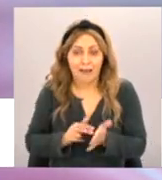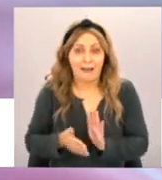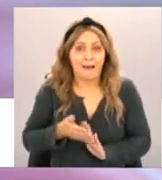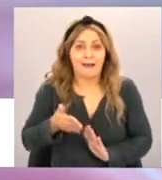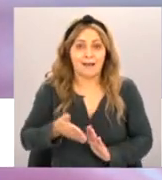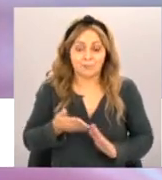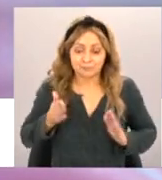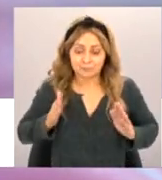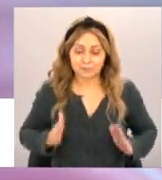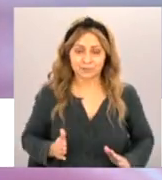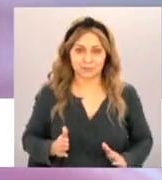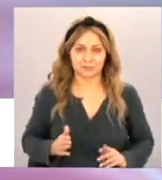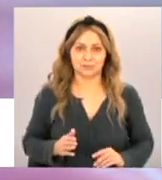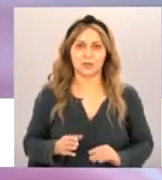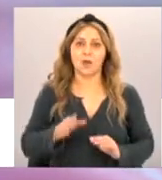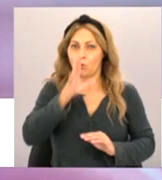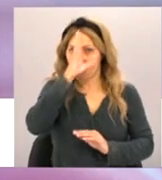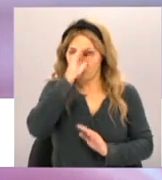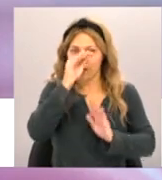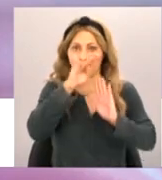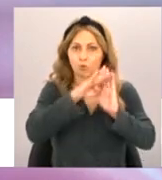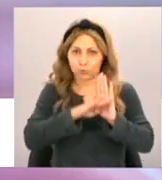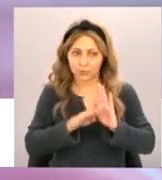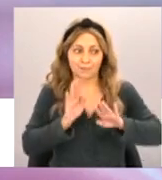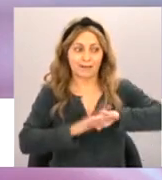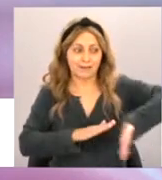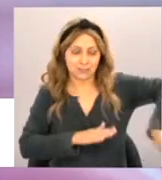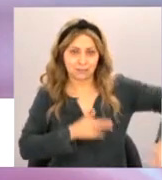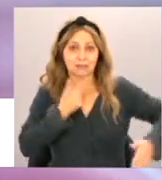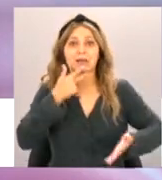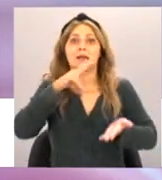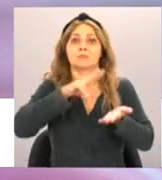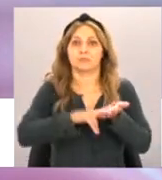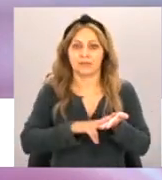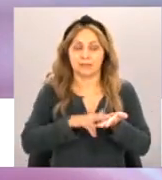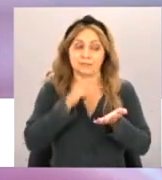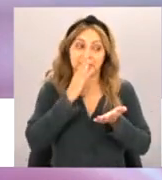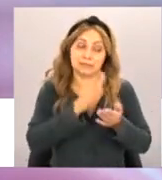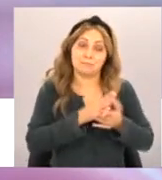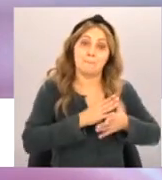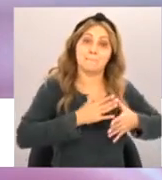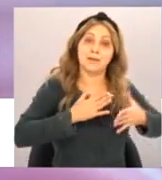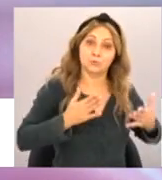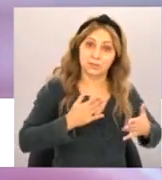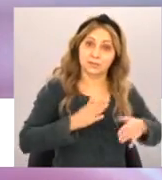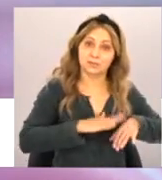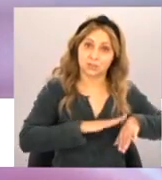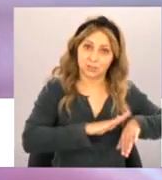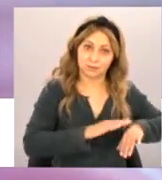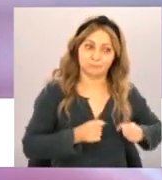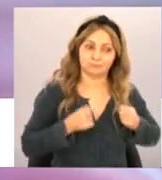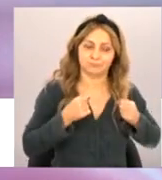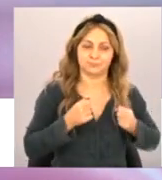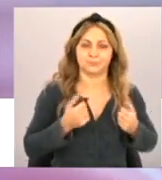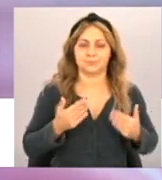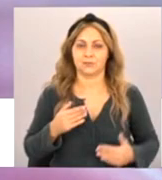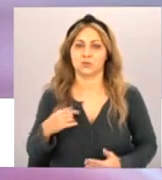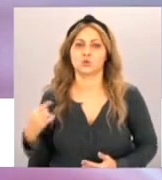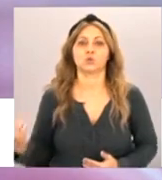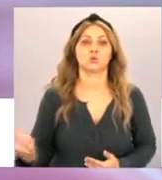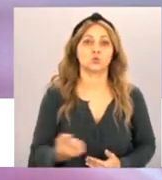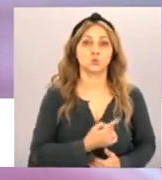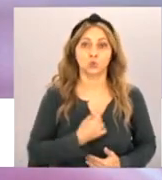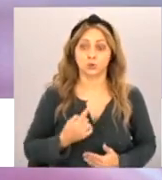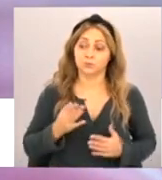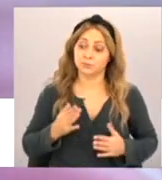precisamos ter um programa de governo a esquerda viabilizados e as coisas enviar maioria e devemos estar todos dispostos